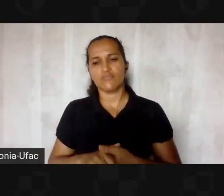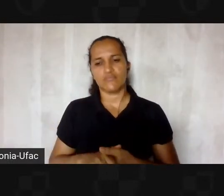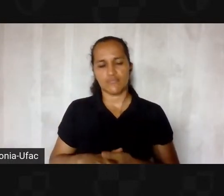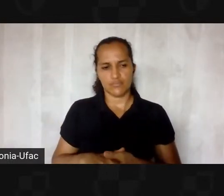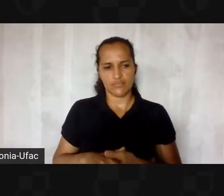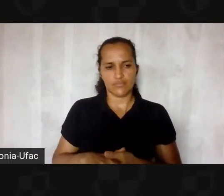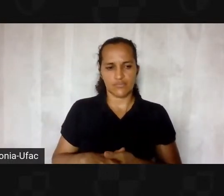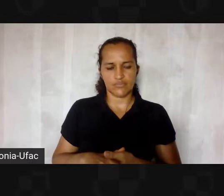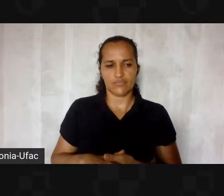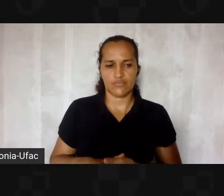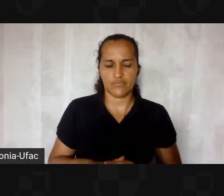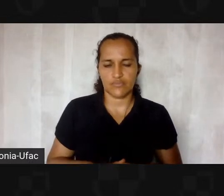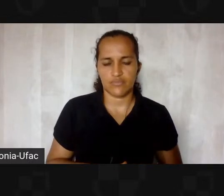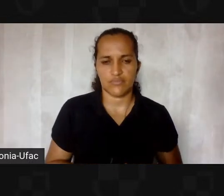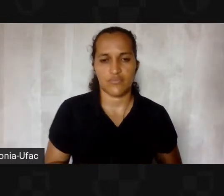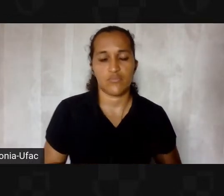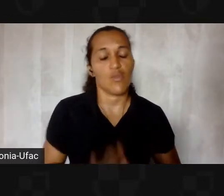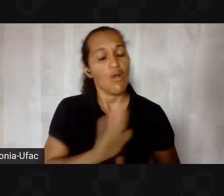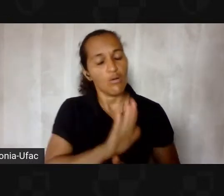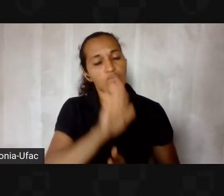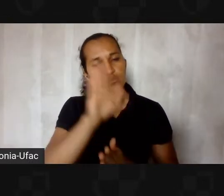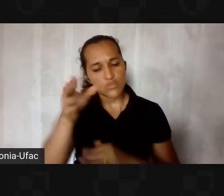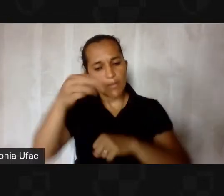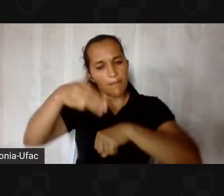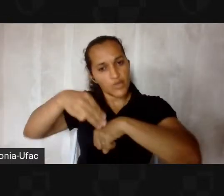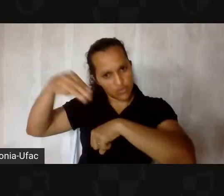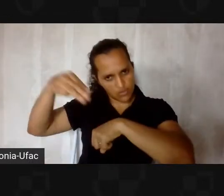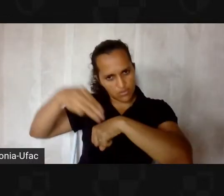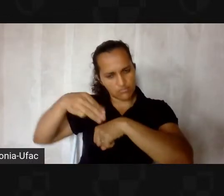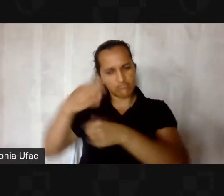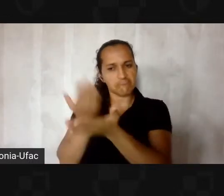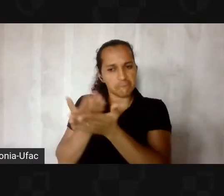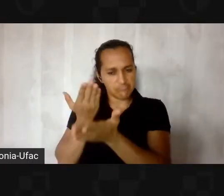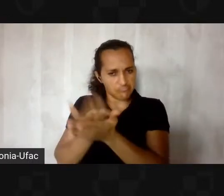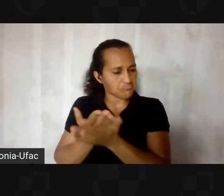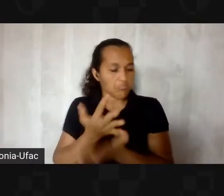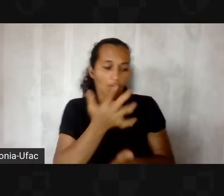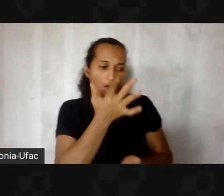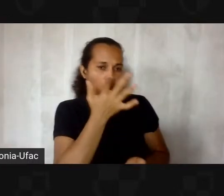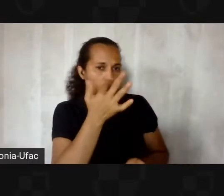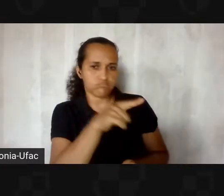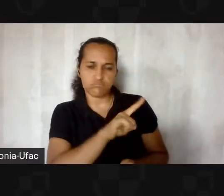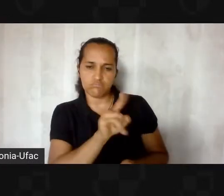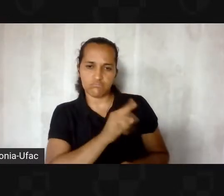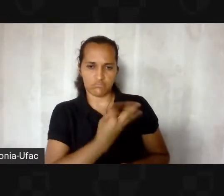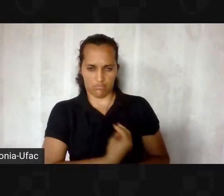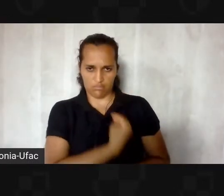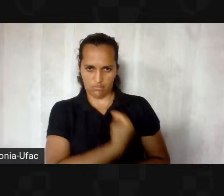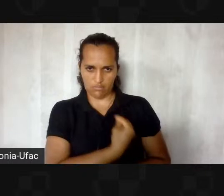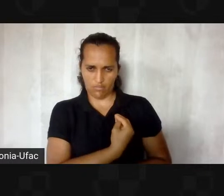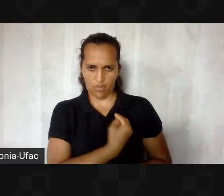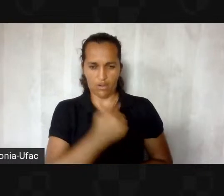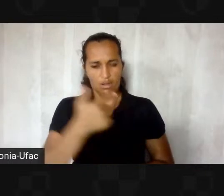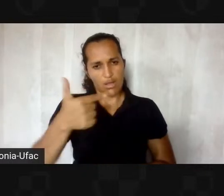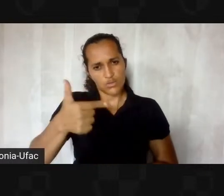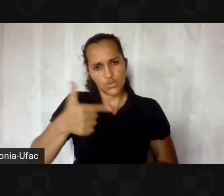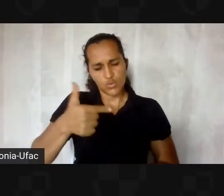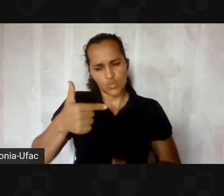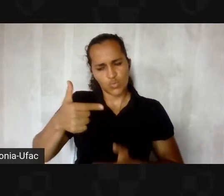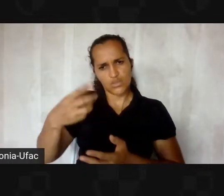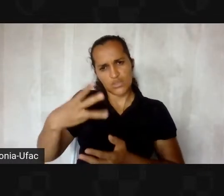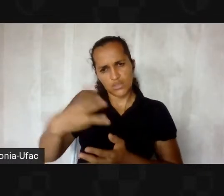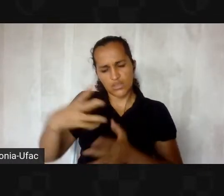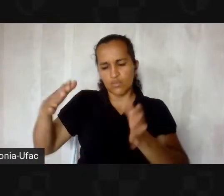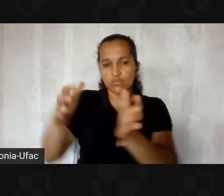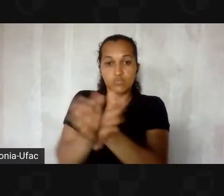e me encaminhei para o mestrado, e não acompanhei a segunda, acho que segunda e terceira turma